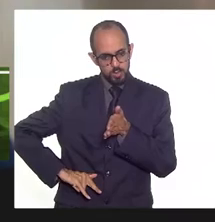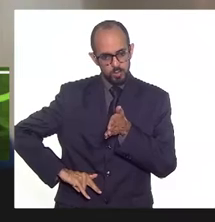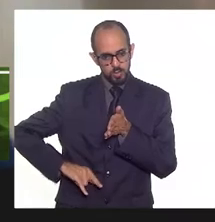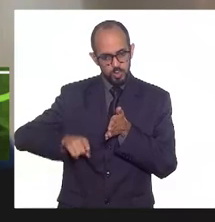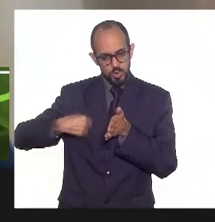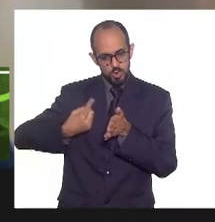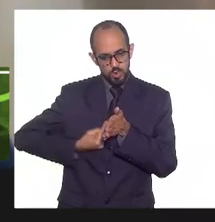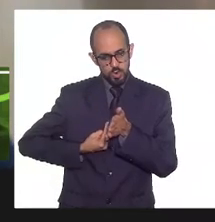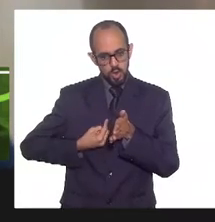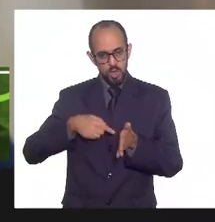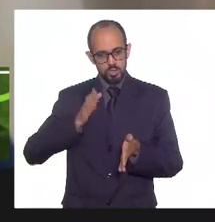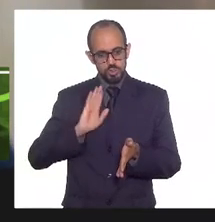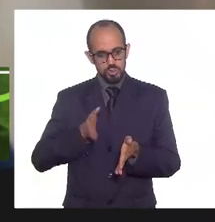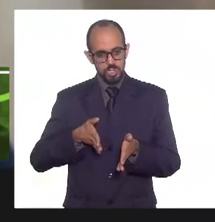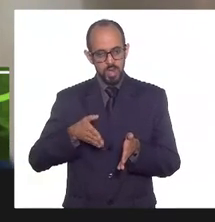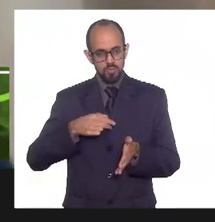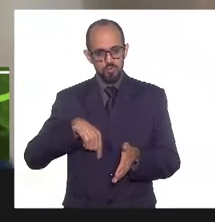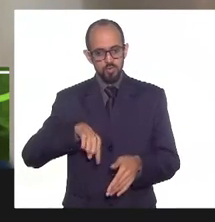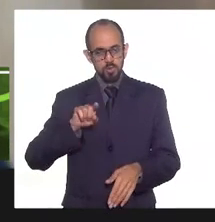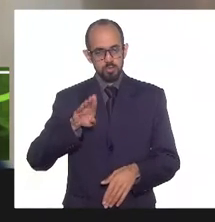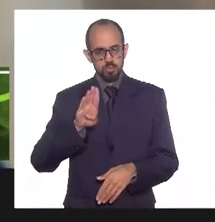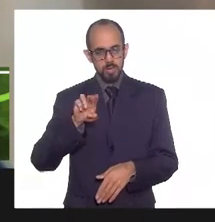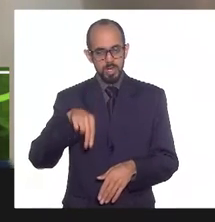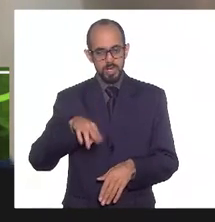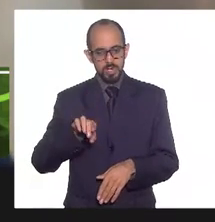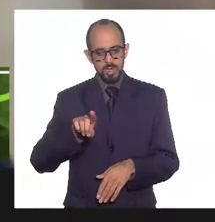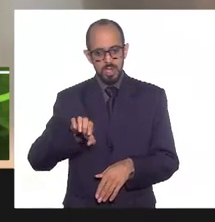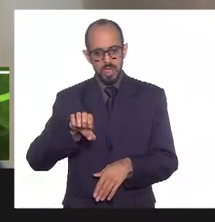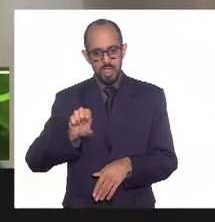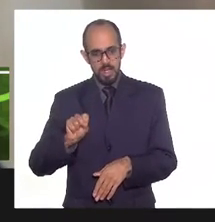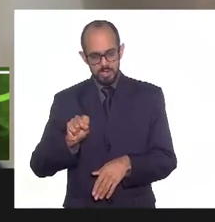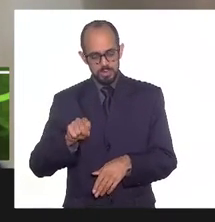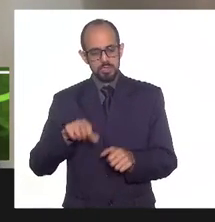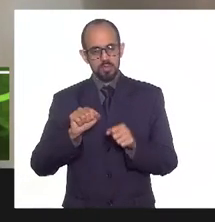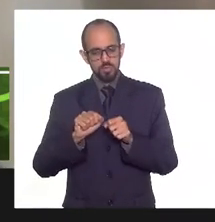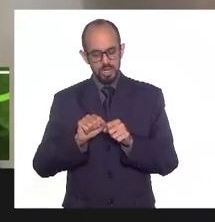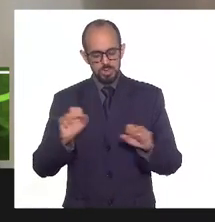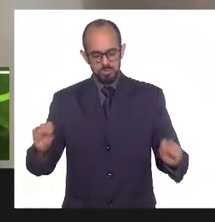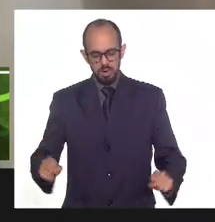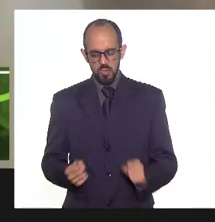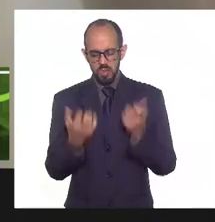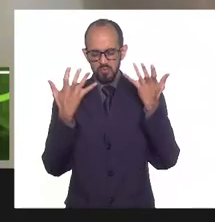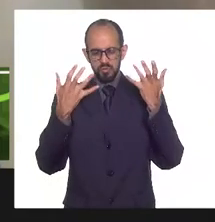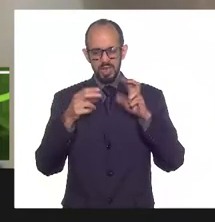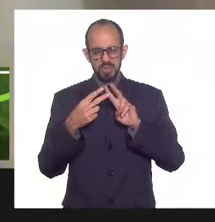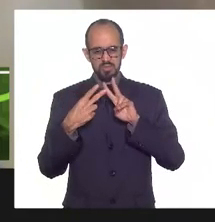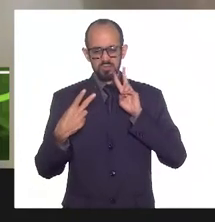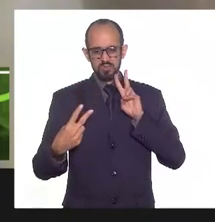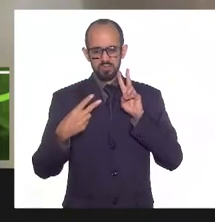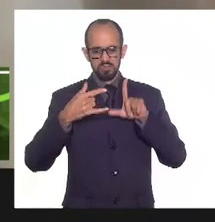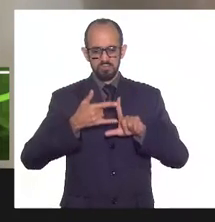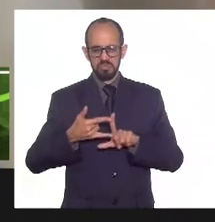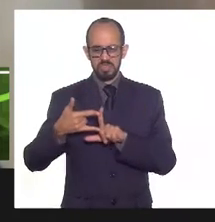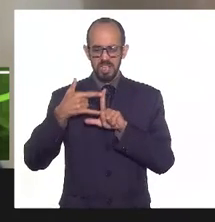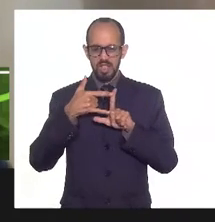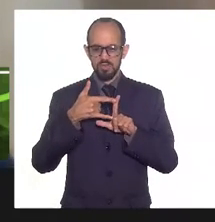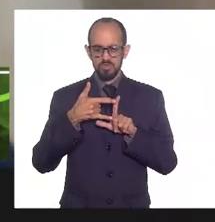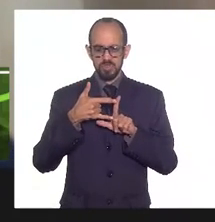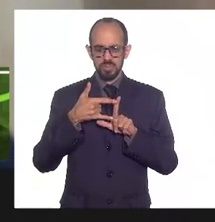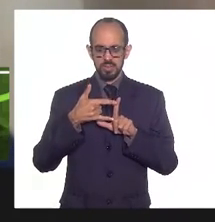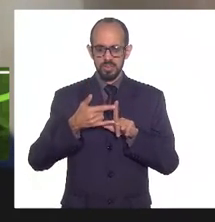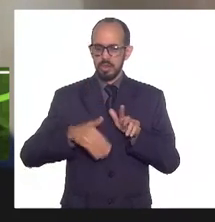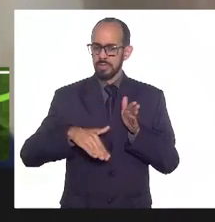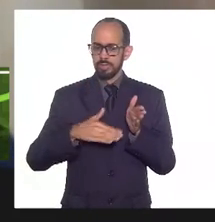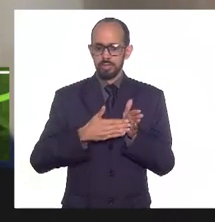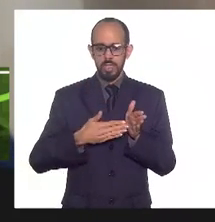fizemos um contato com o BNDES que foi comemorado online com a prefeitura e tal e até